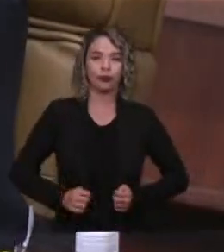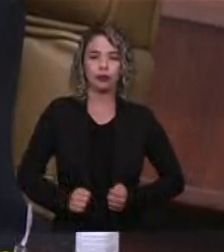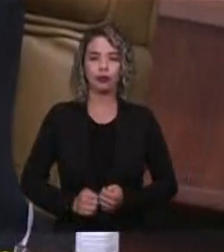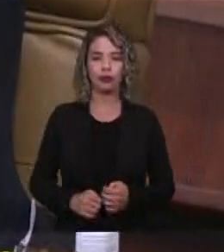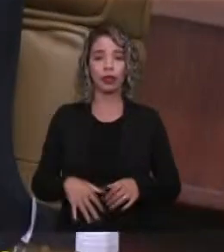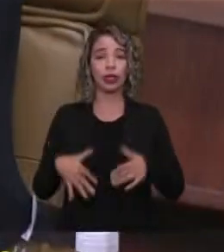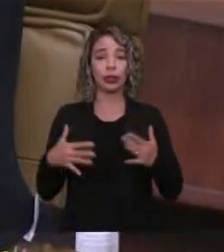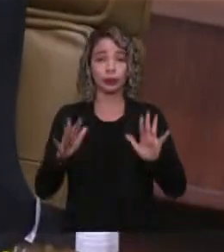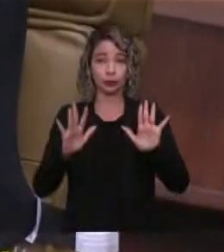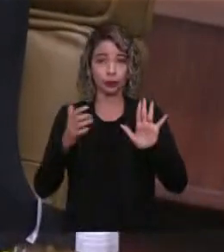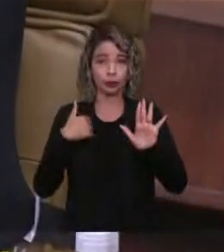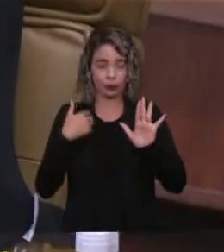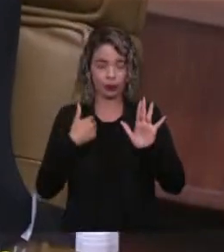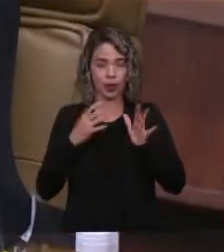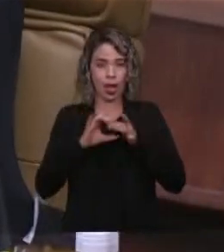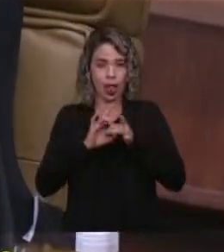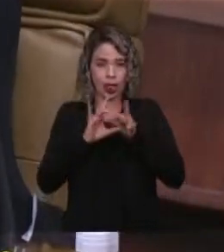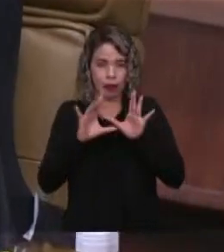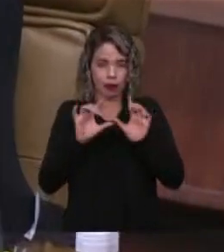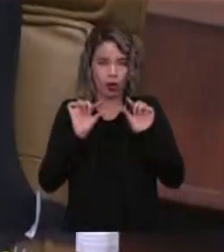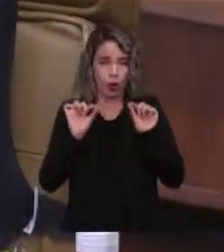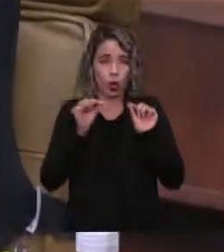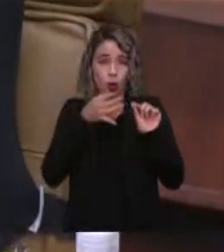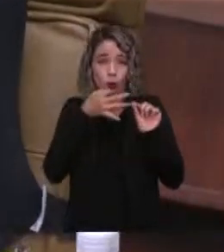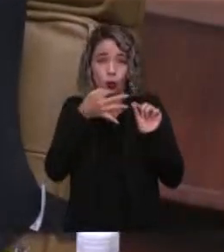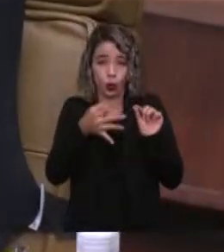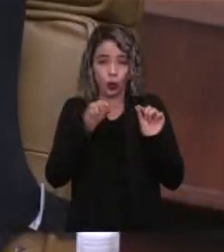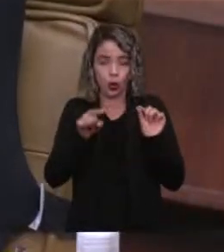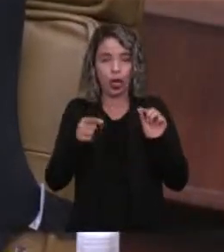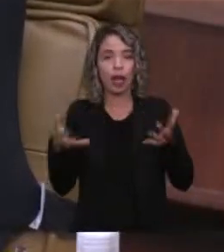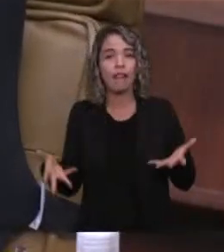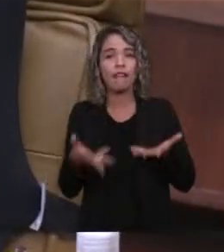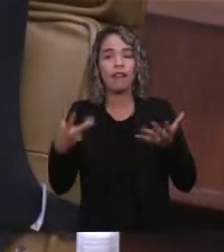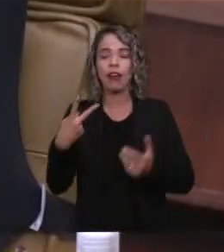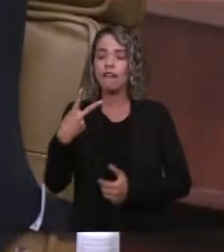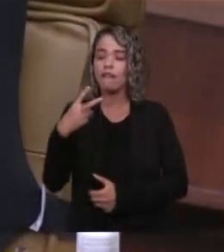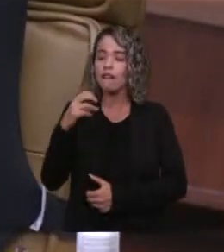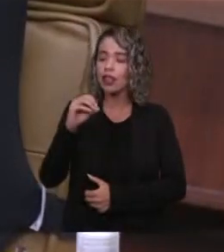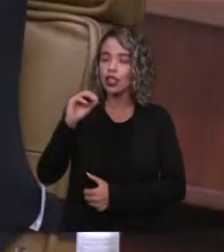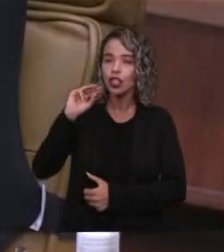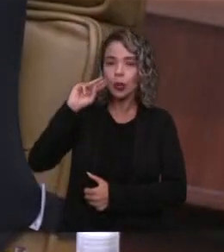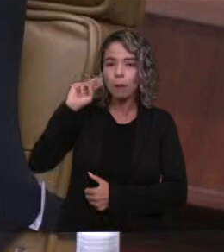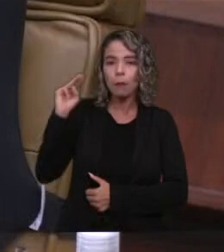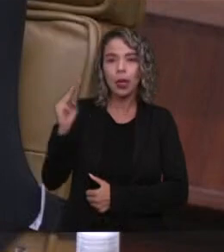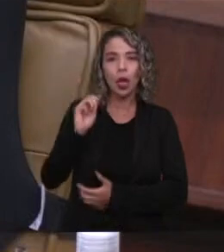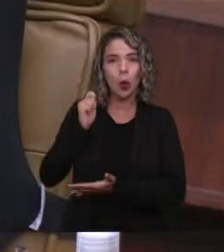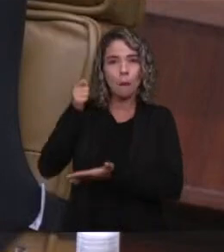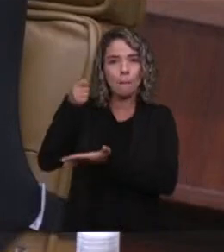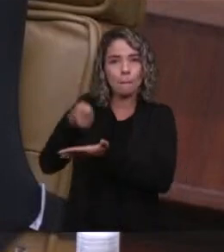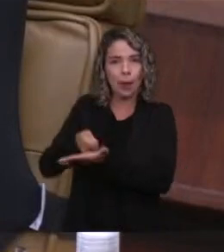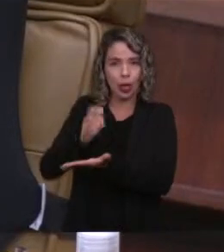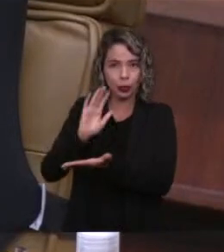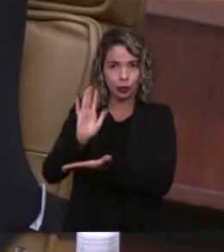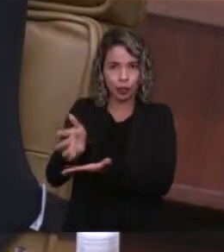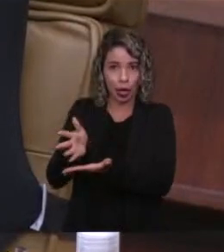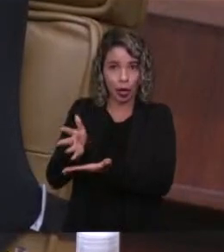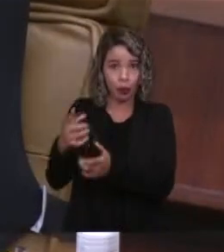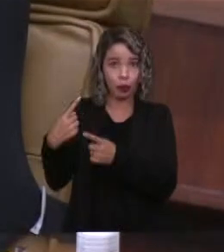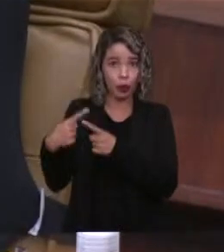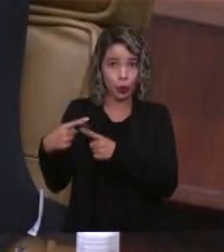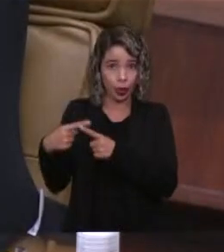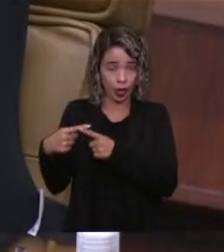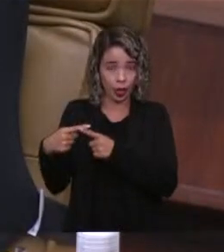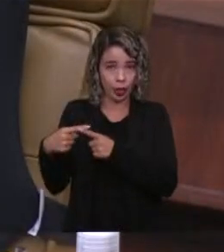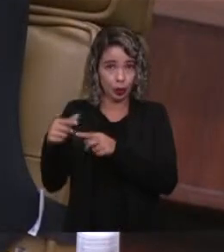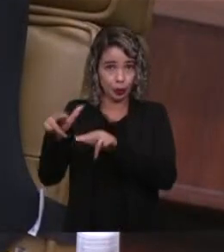Apenas me permita um parêntese, esse reforço dos 20 milhões pagos. Porque, em